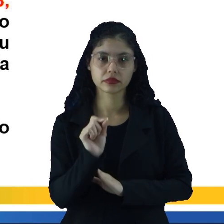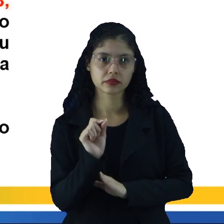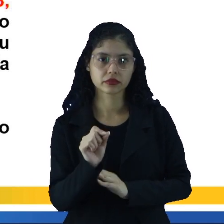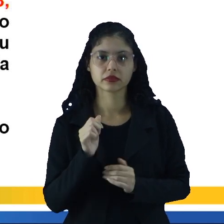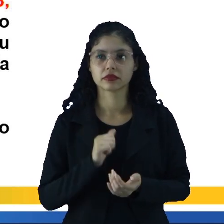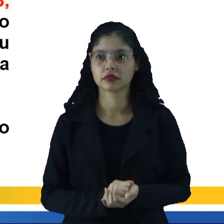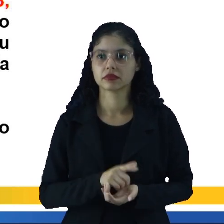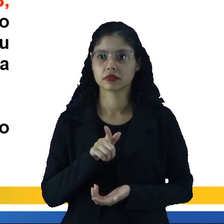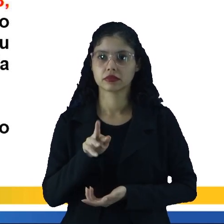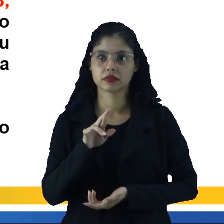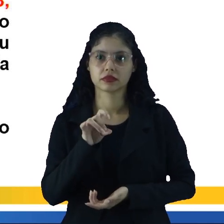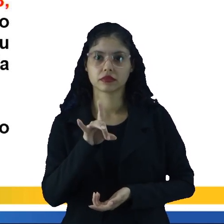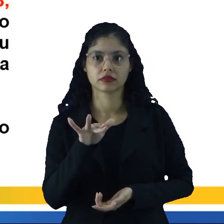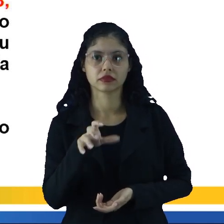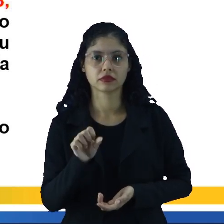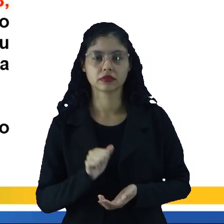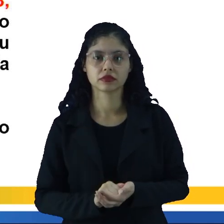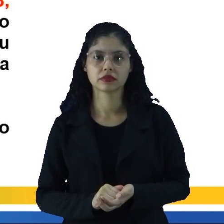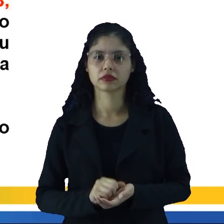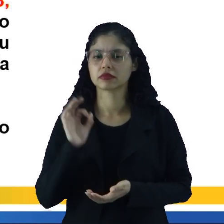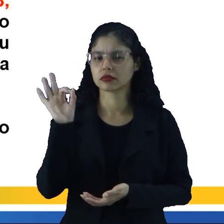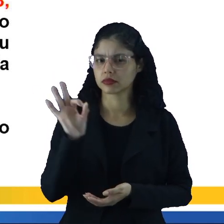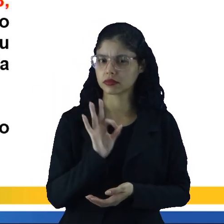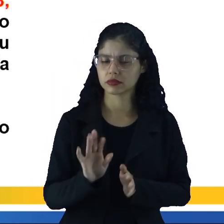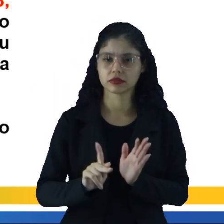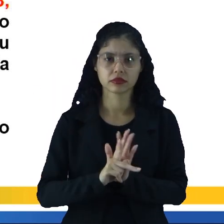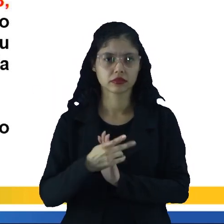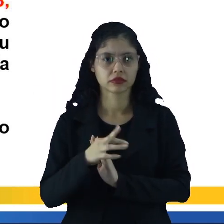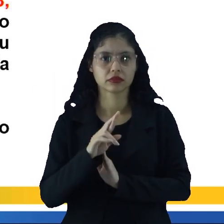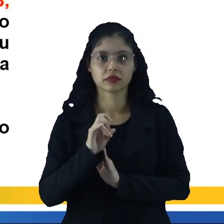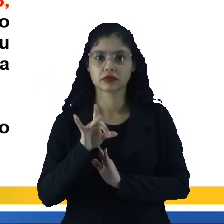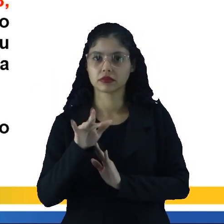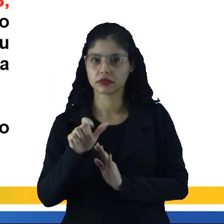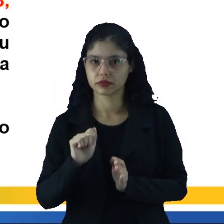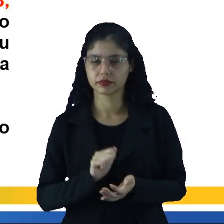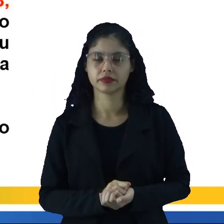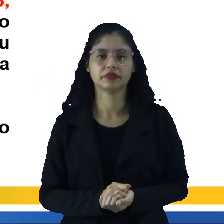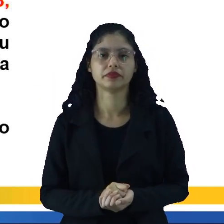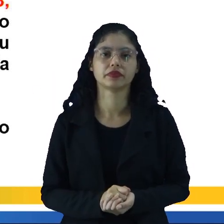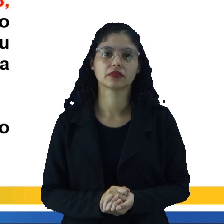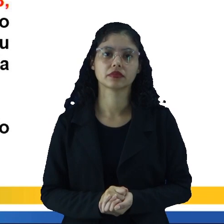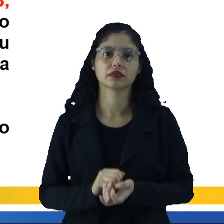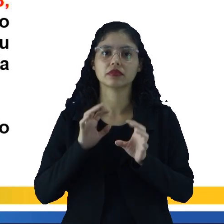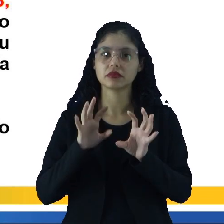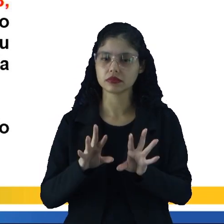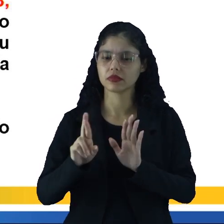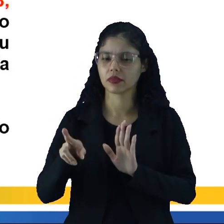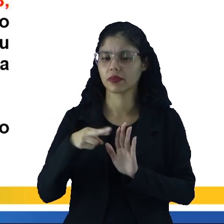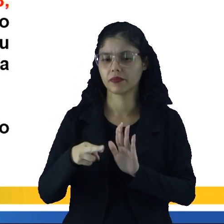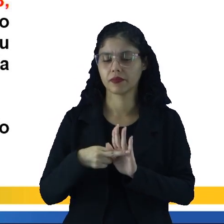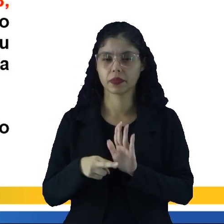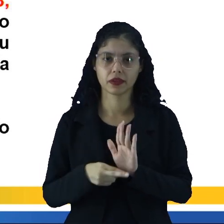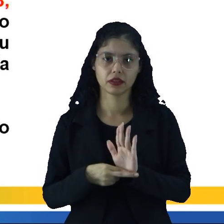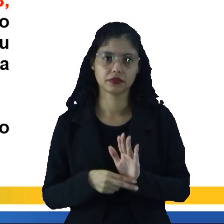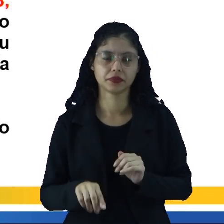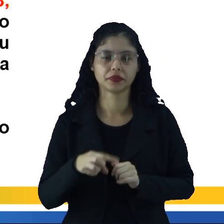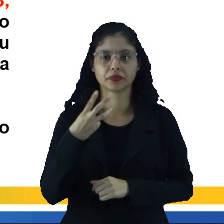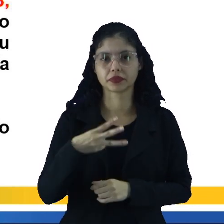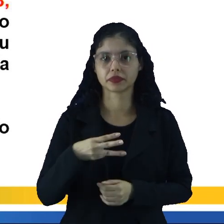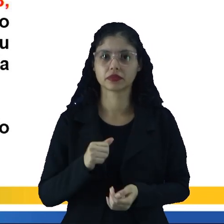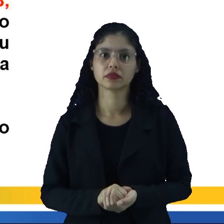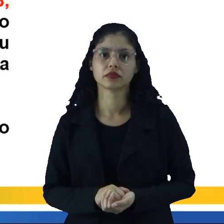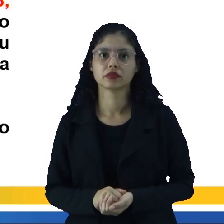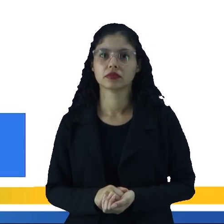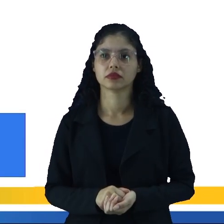as grandezas não são proporcionais. E sendo assim, regra de 3 não